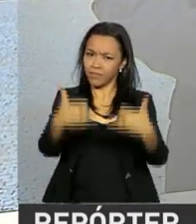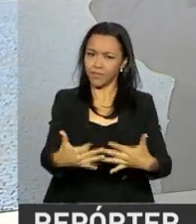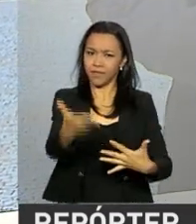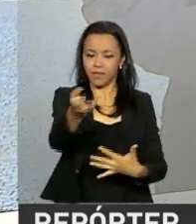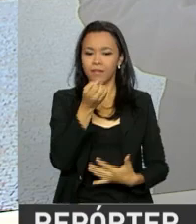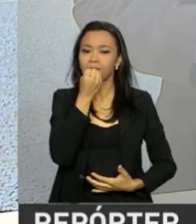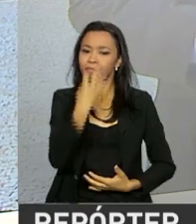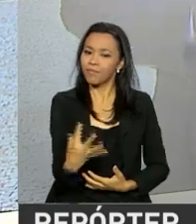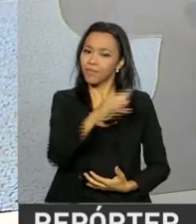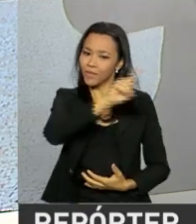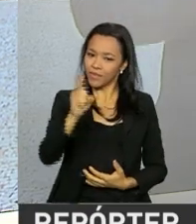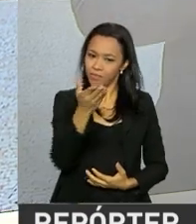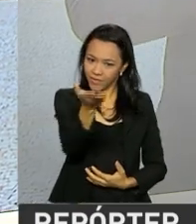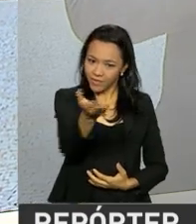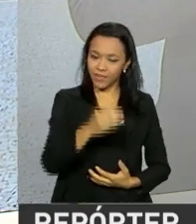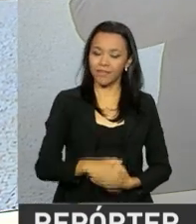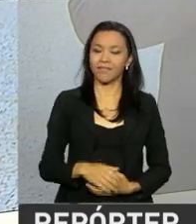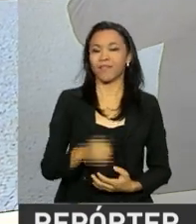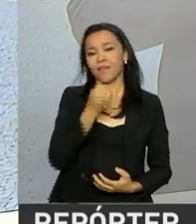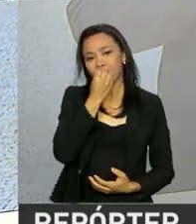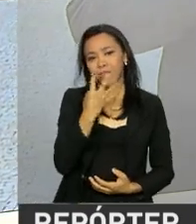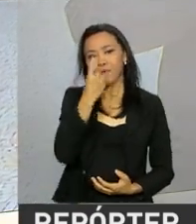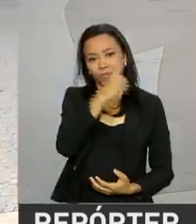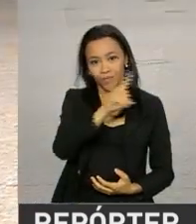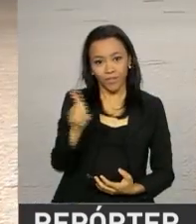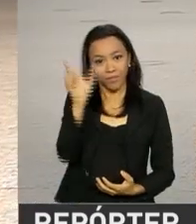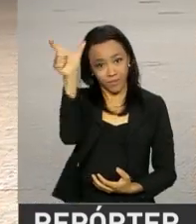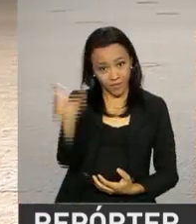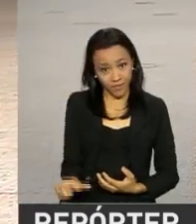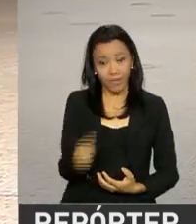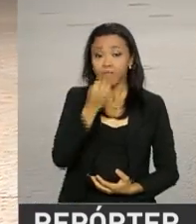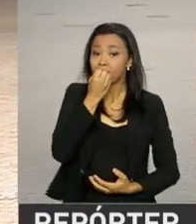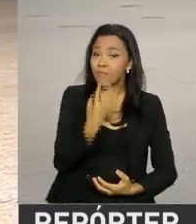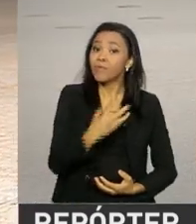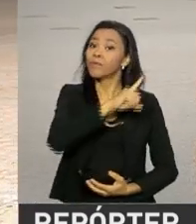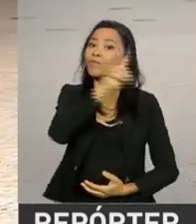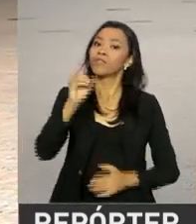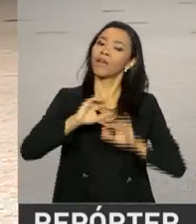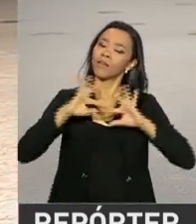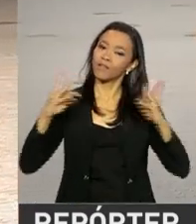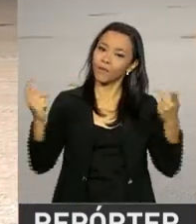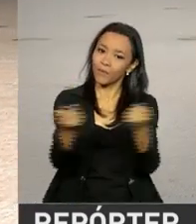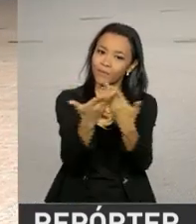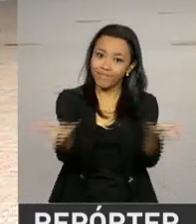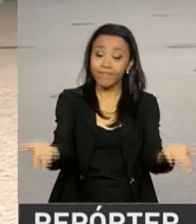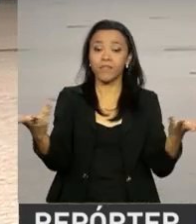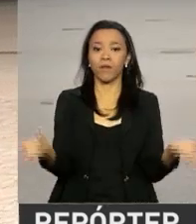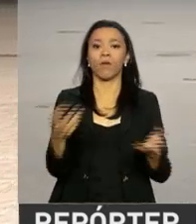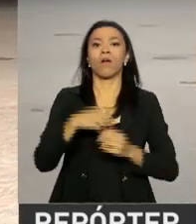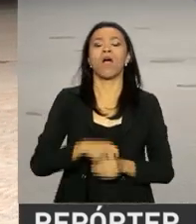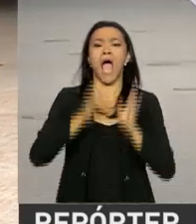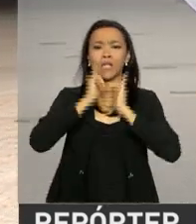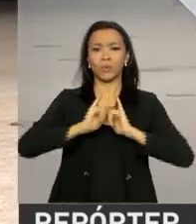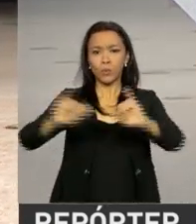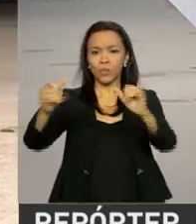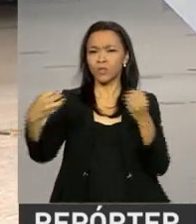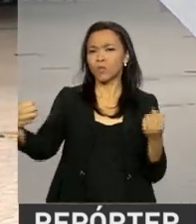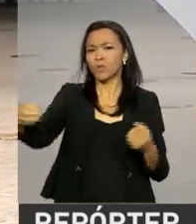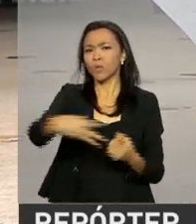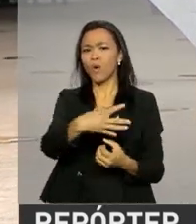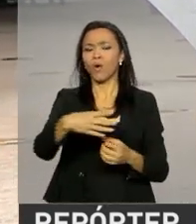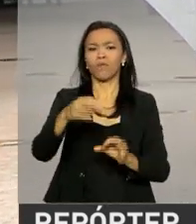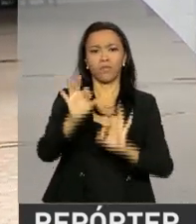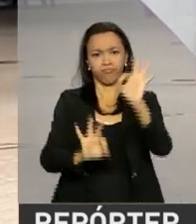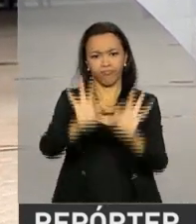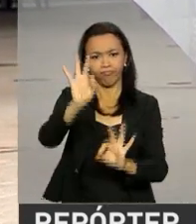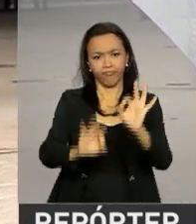bom dia para você Oi Renata bom dia para você também Bom dia a todos bom esse anúncio sobre o novo formato do